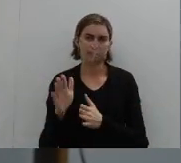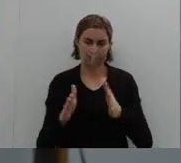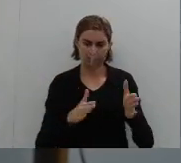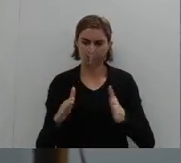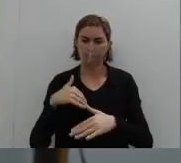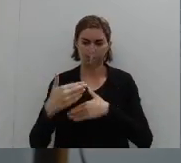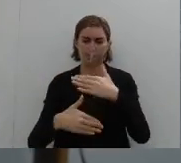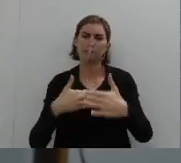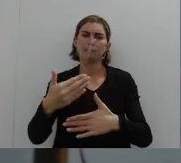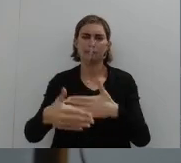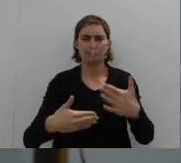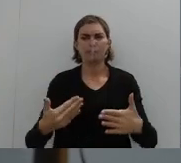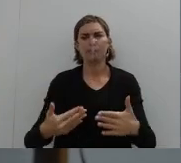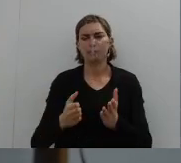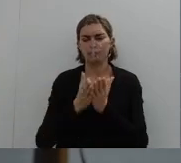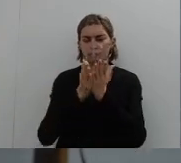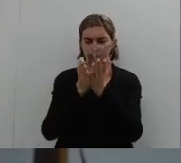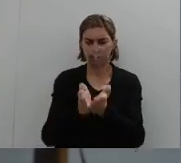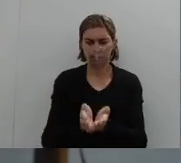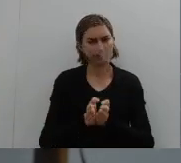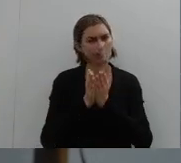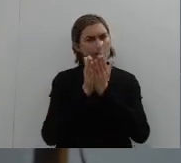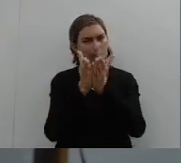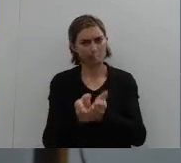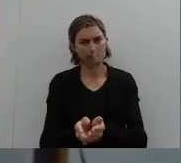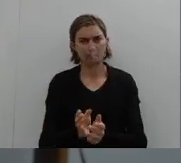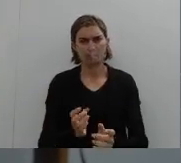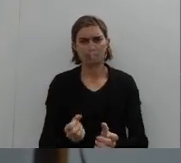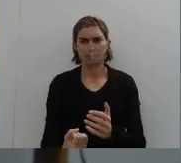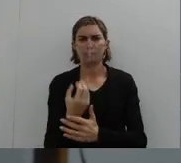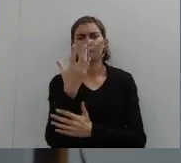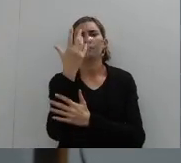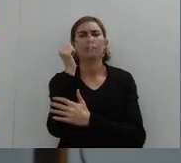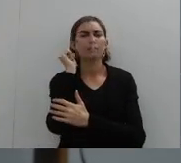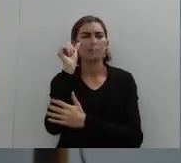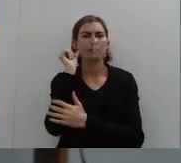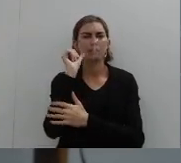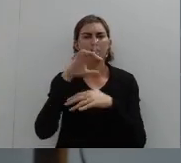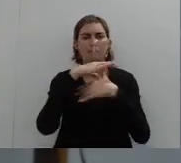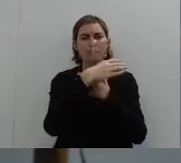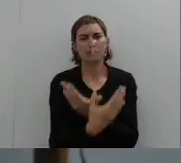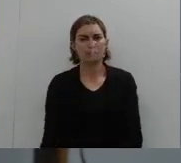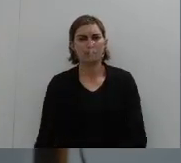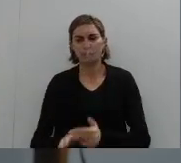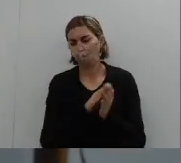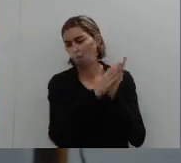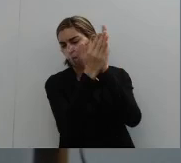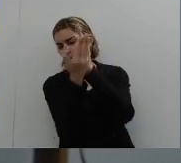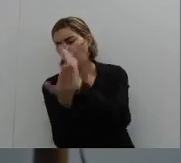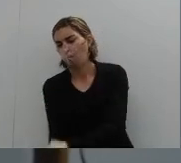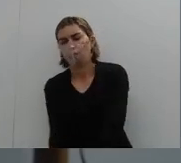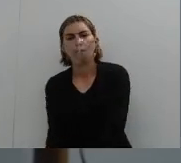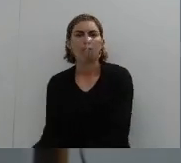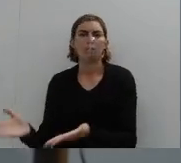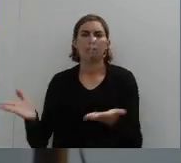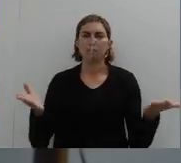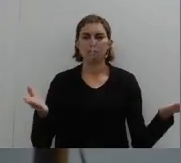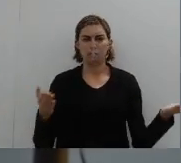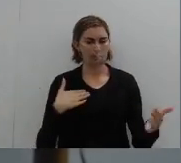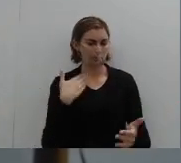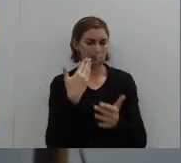todo esse processo de navegação e aparecer uma sereia e afundar toda a embarcação. Eu não quero perder o meu